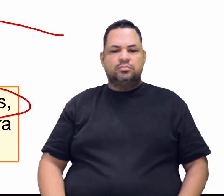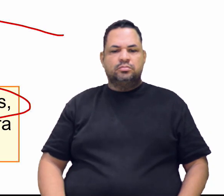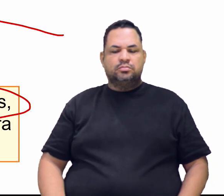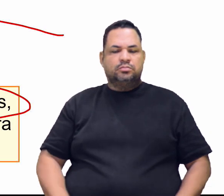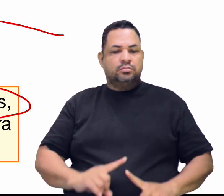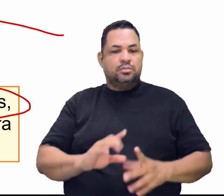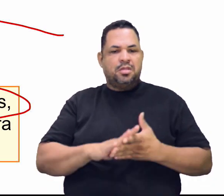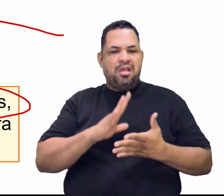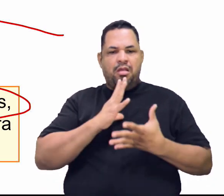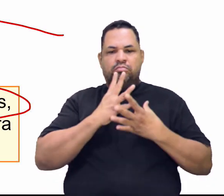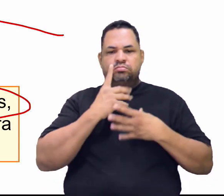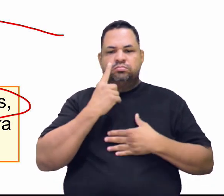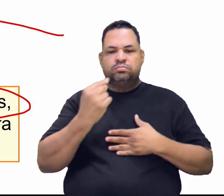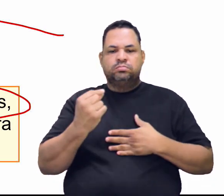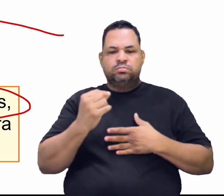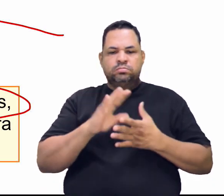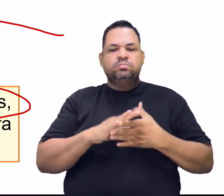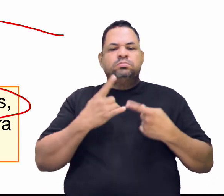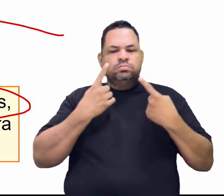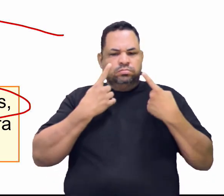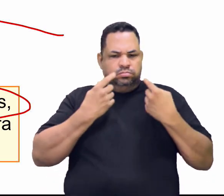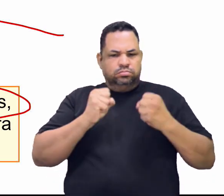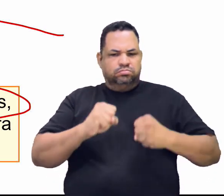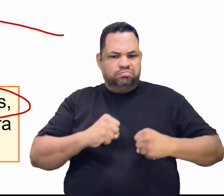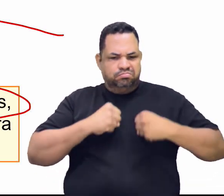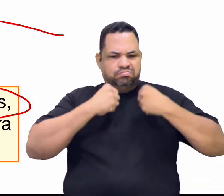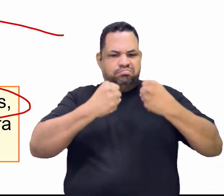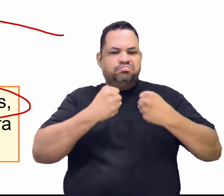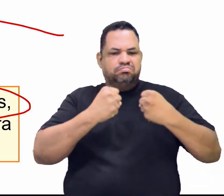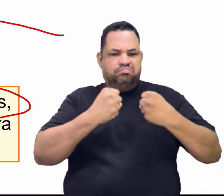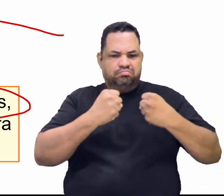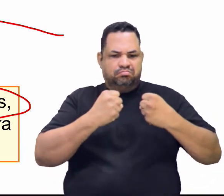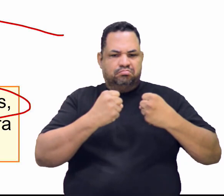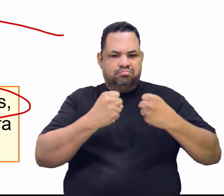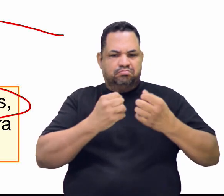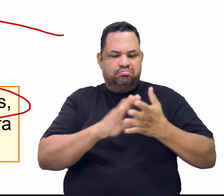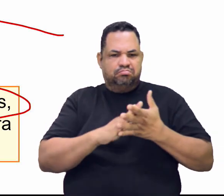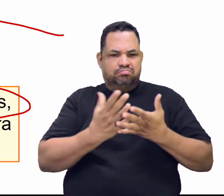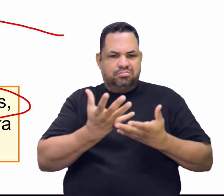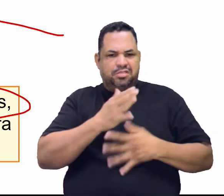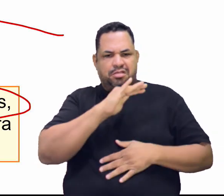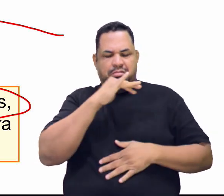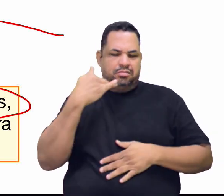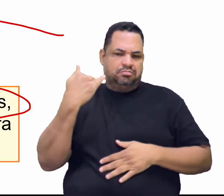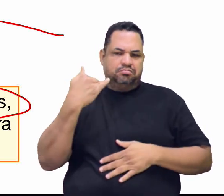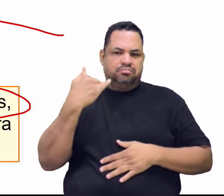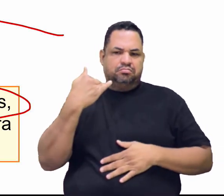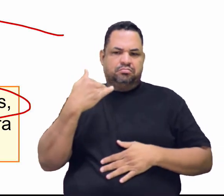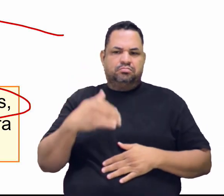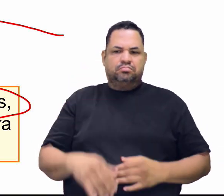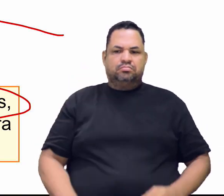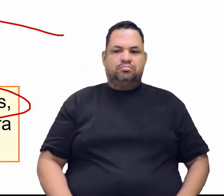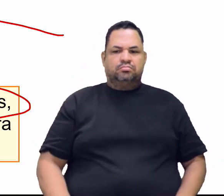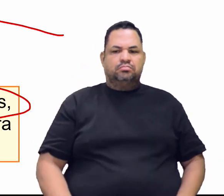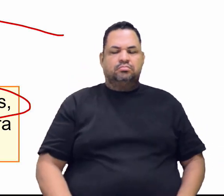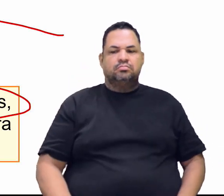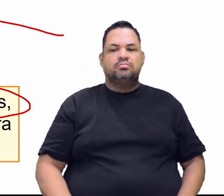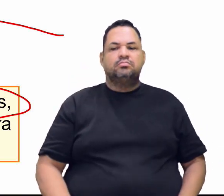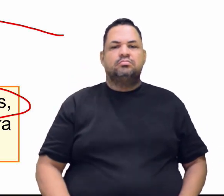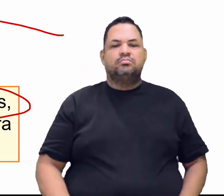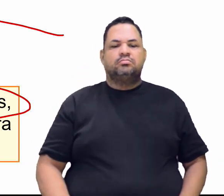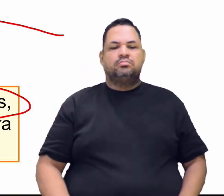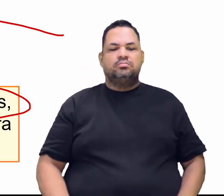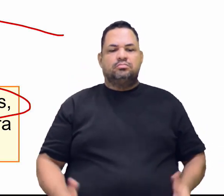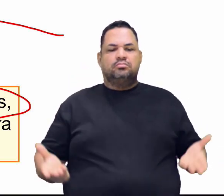foram extinguidos e eles resistiram contra quem os queriam destruir. Tanto é